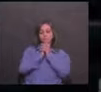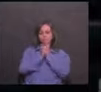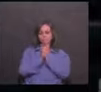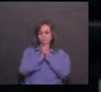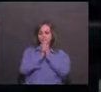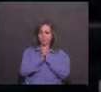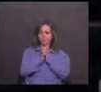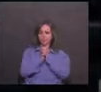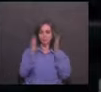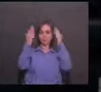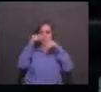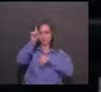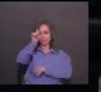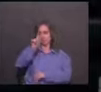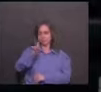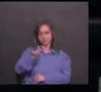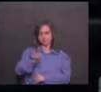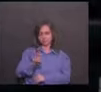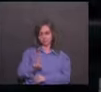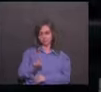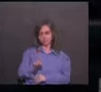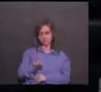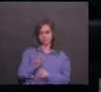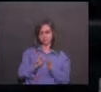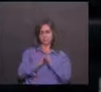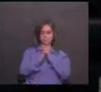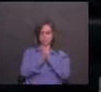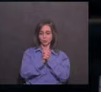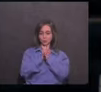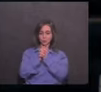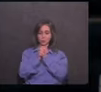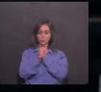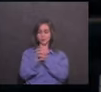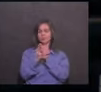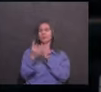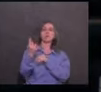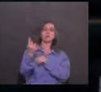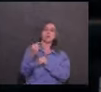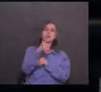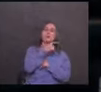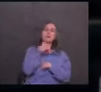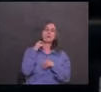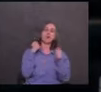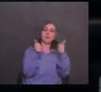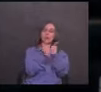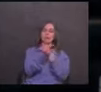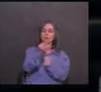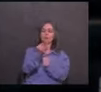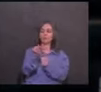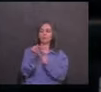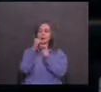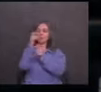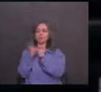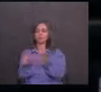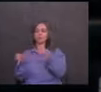noite. Os vários momentos desta vigília serão orientados e animados por sacerdotes e grupos paroquiais